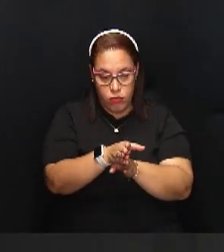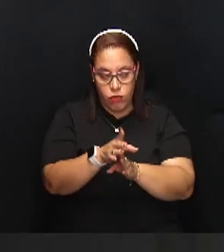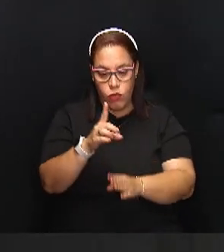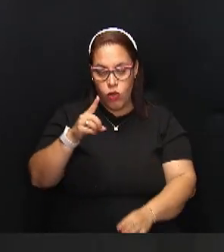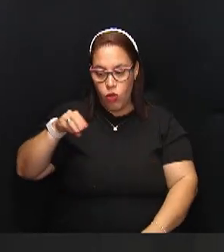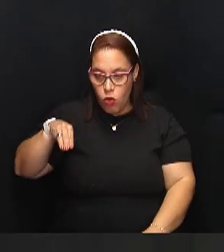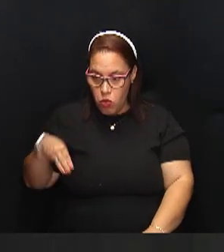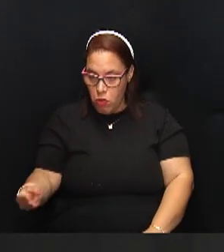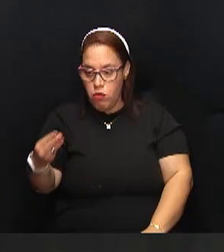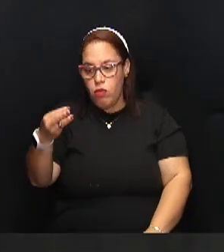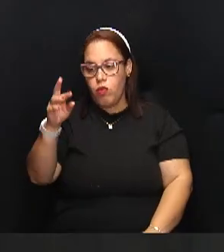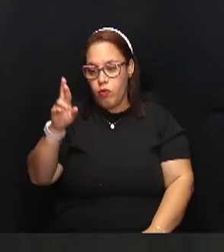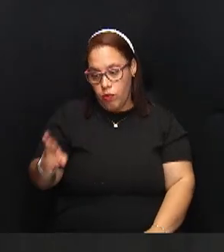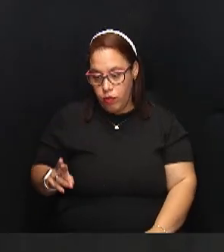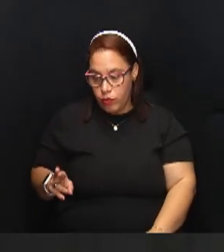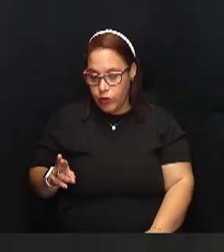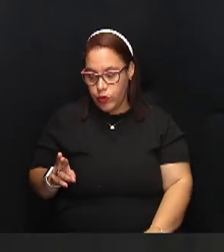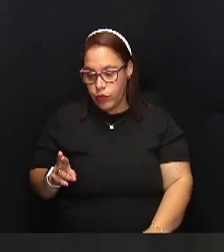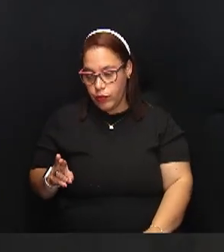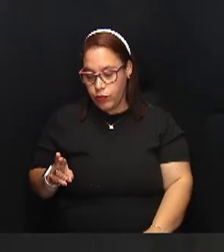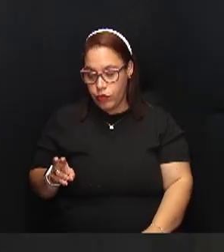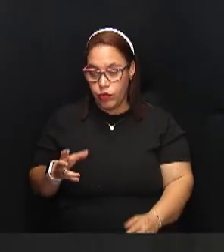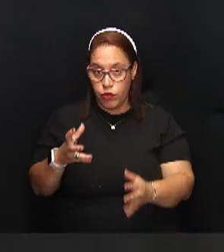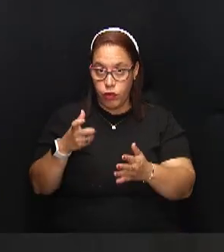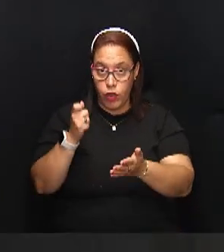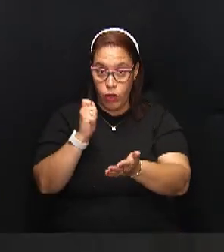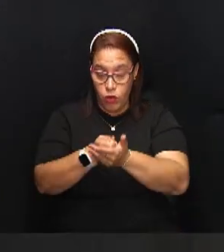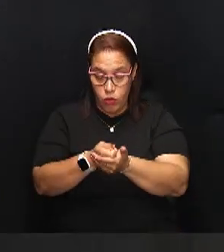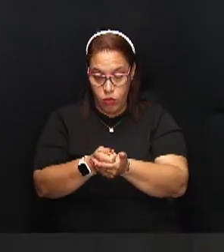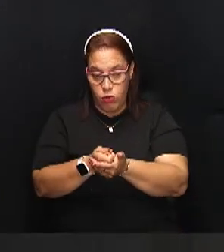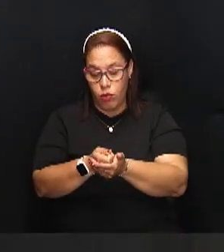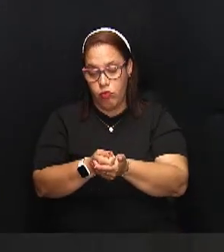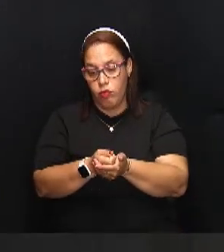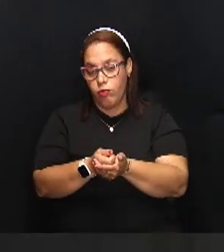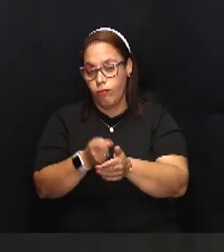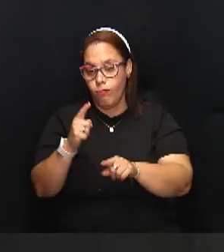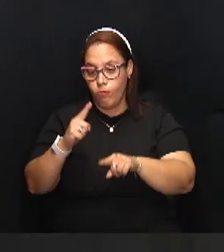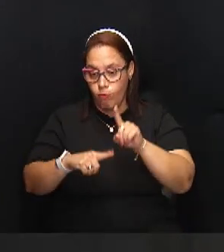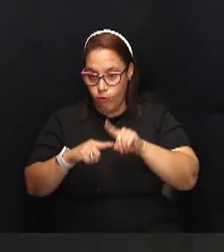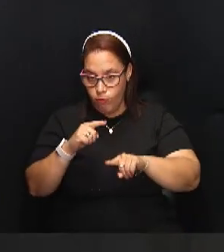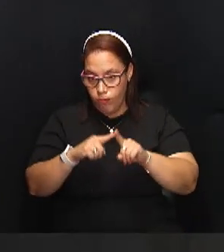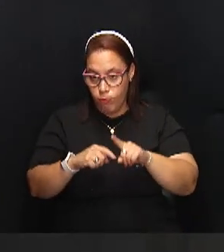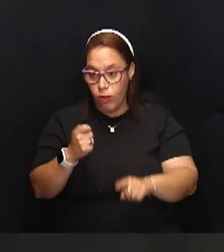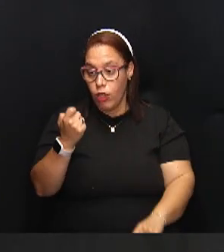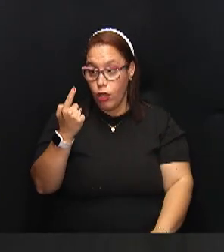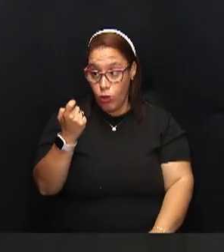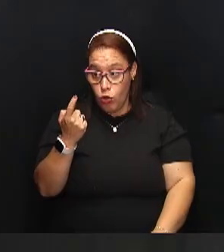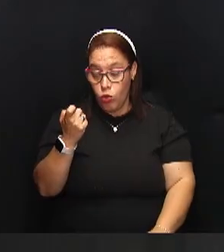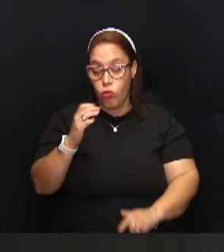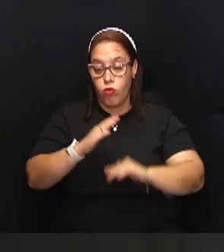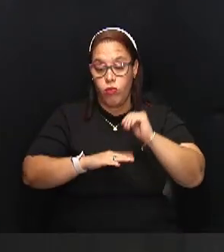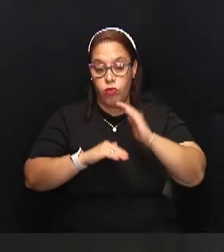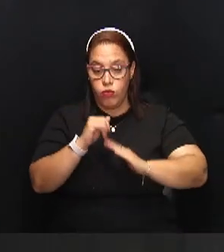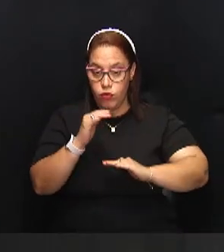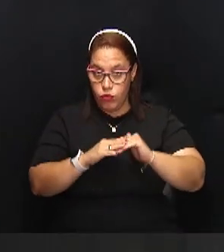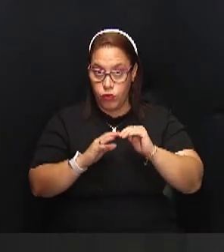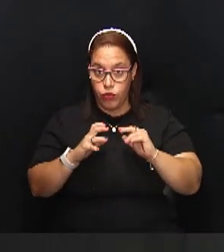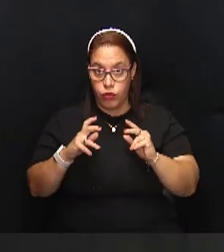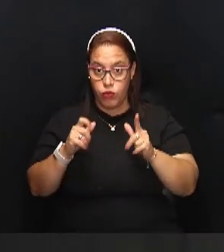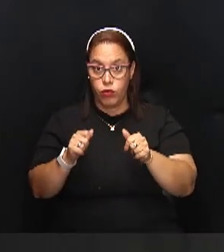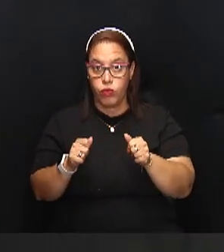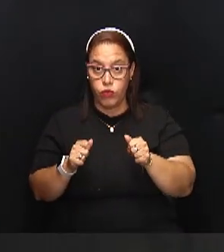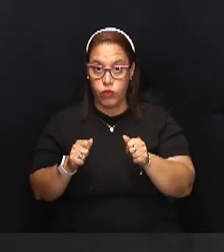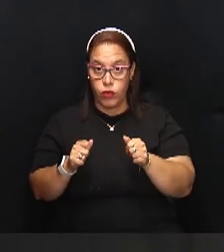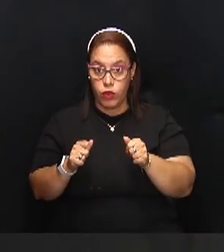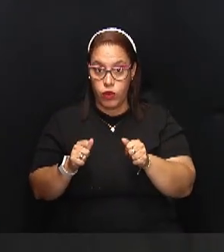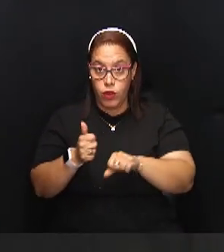milhão de reais para a aquisição desse aparelho. E em uma das ações todos